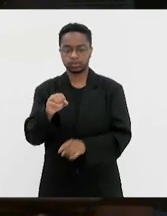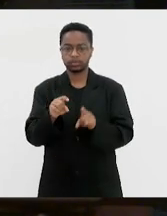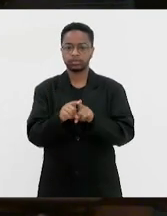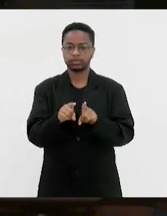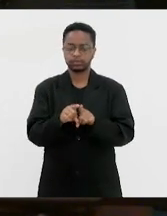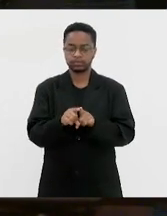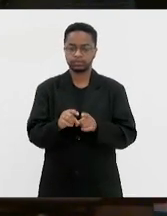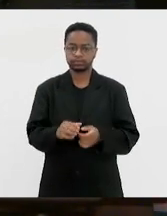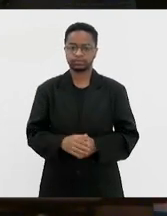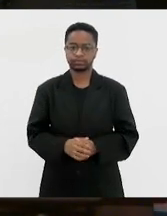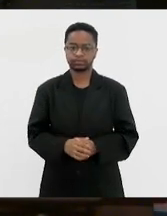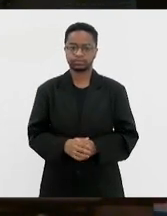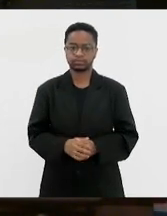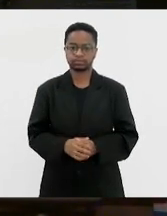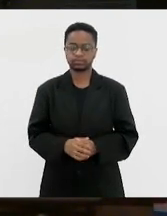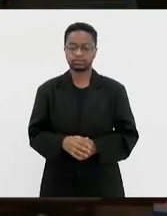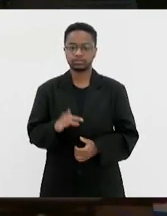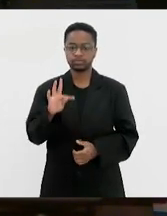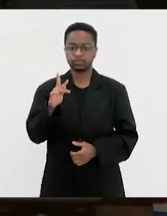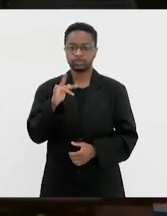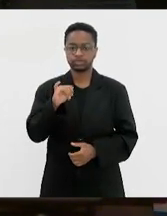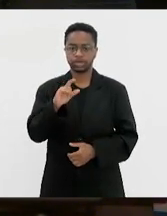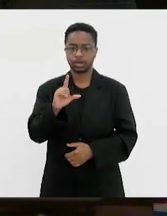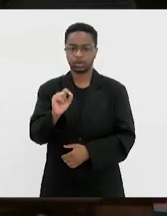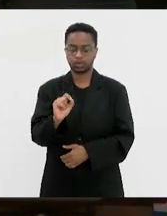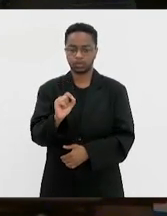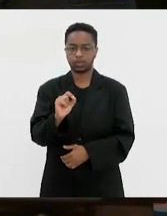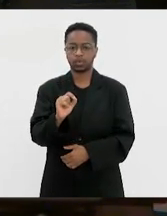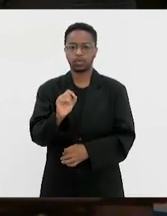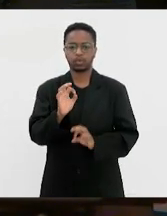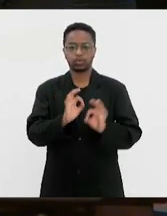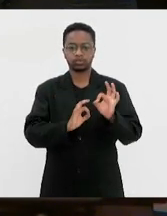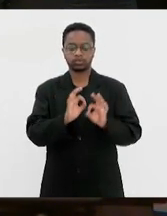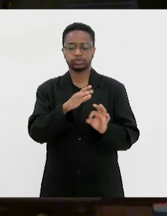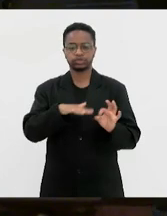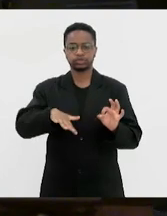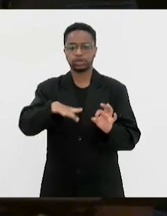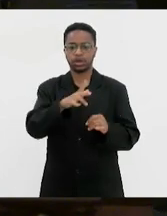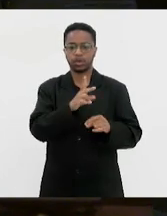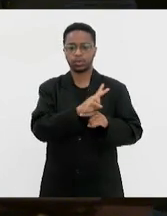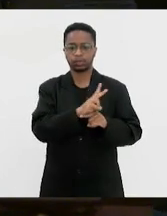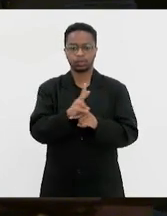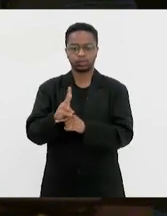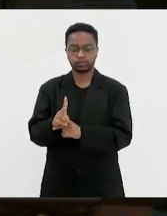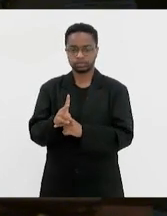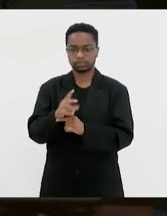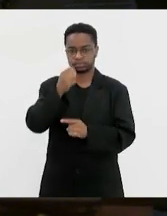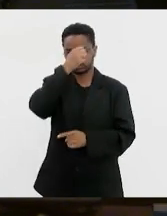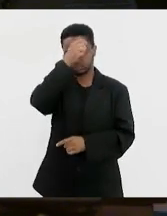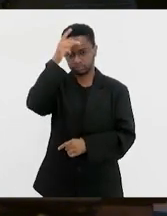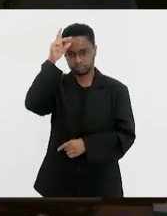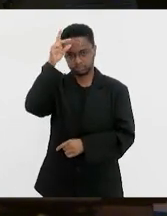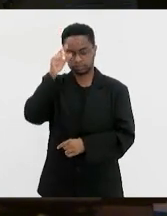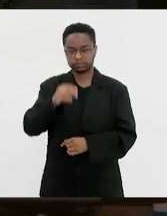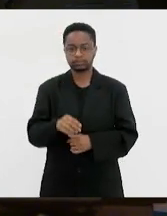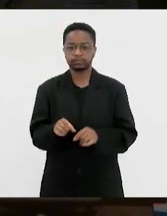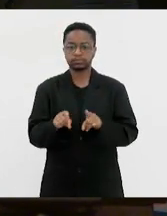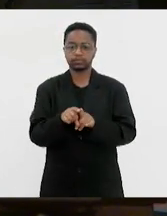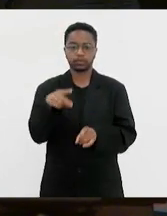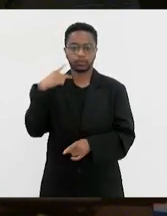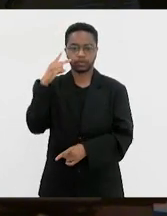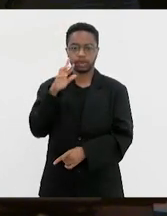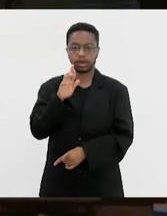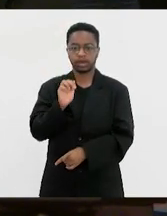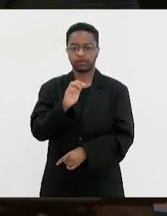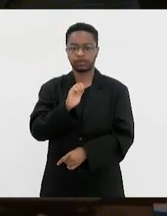Mesquita. Tiago Oliveira, comandante-geral da Guarda Municipal de Mesquita. E aqui, vereador Rafael